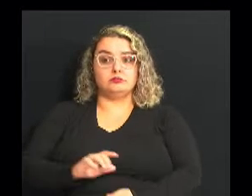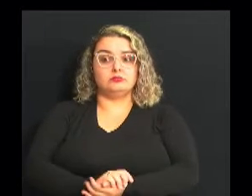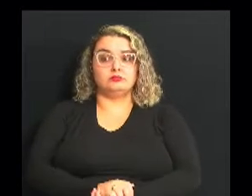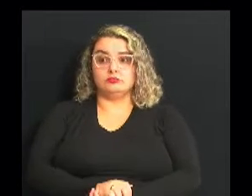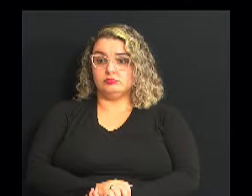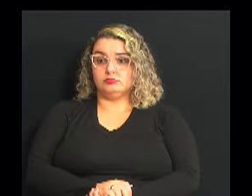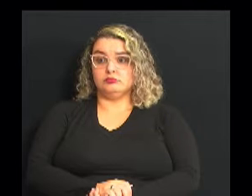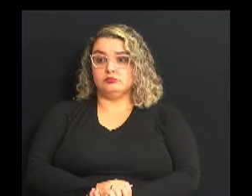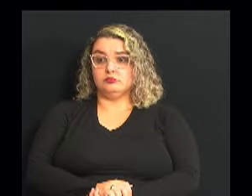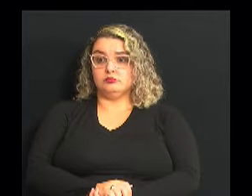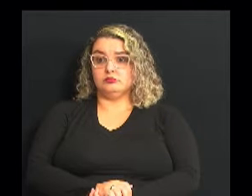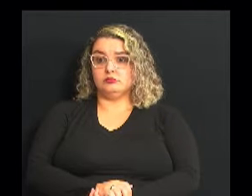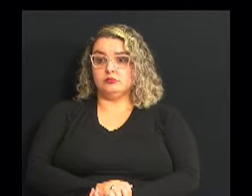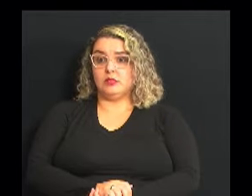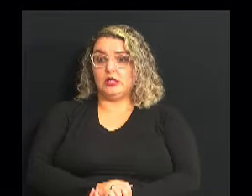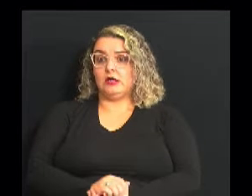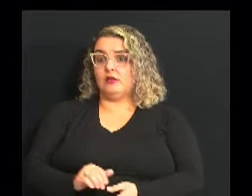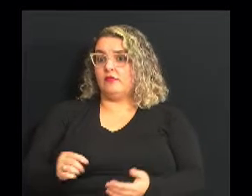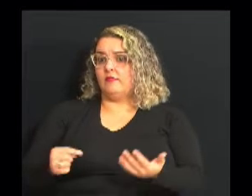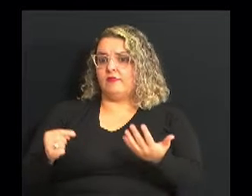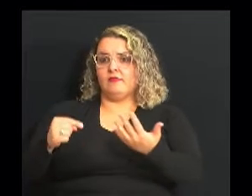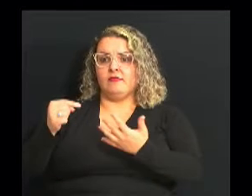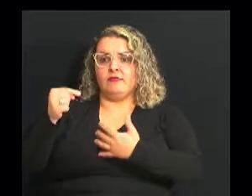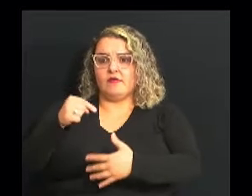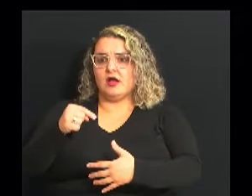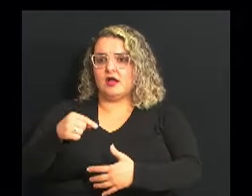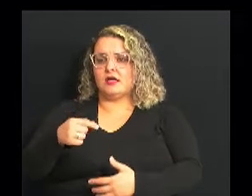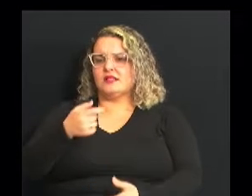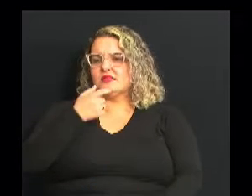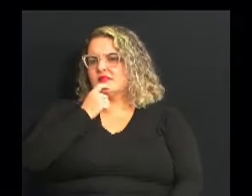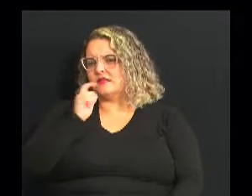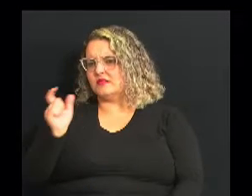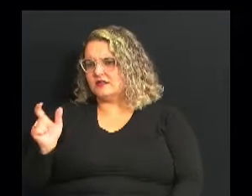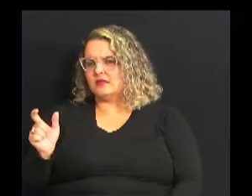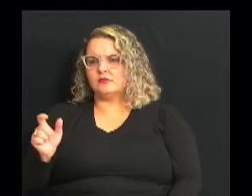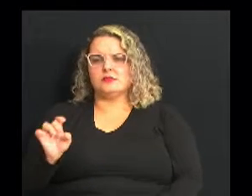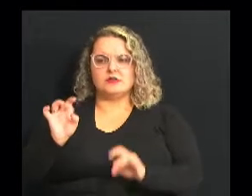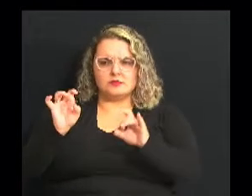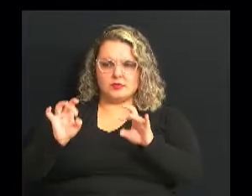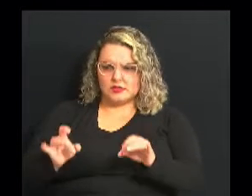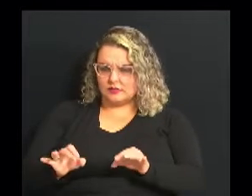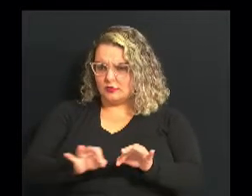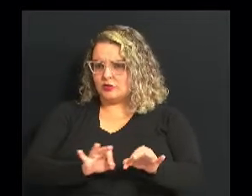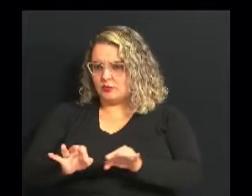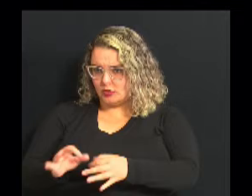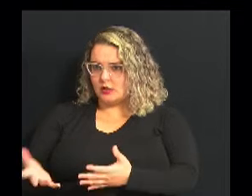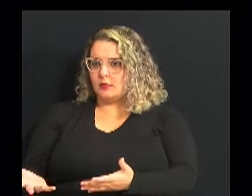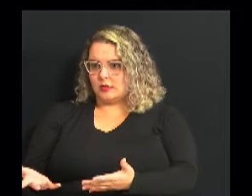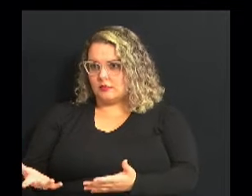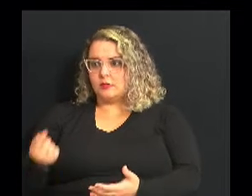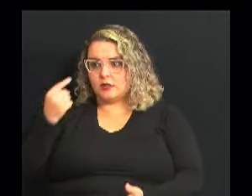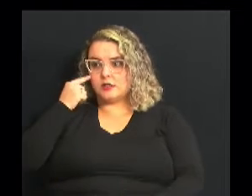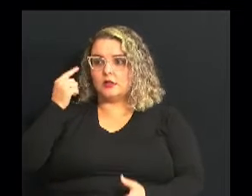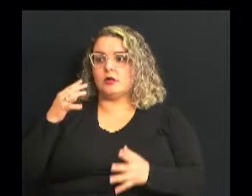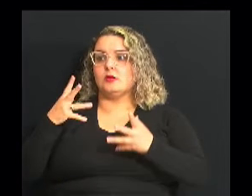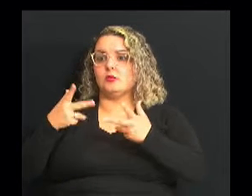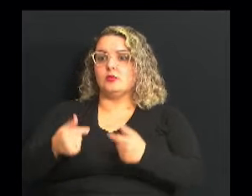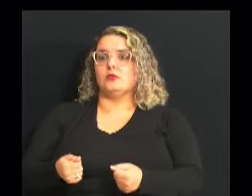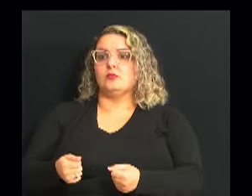desde Firebird, SQL, Postgres, e a ideia é migrarmos tudo para a